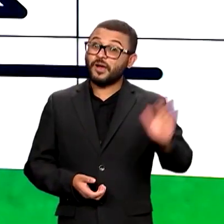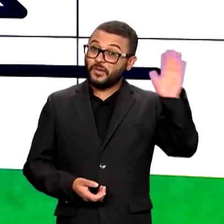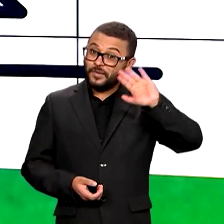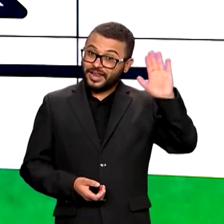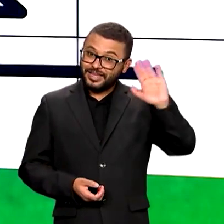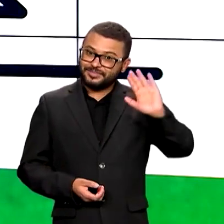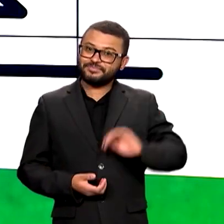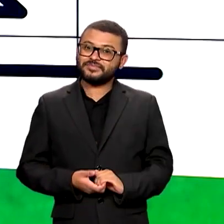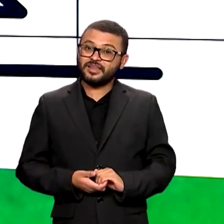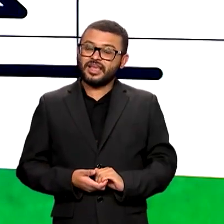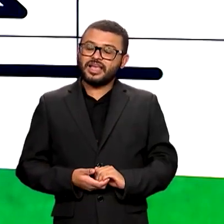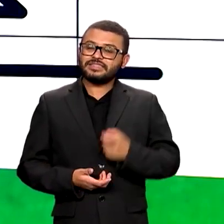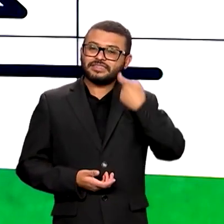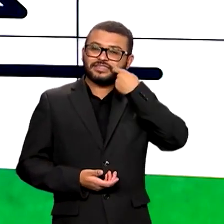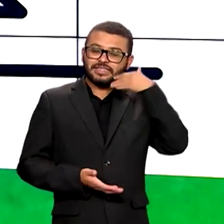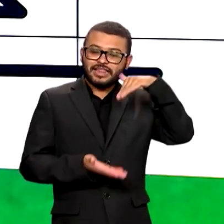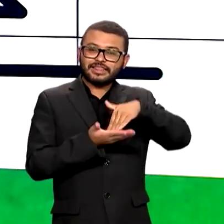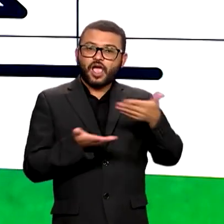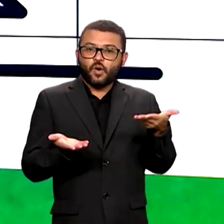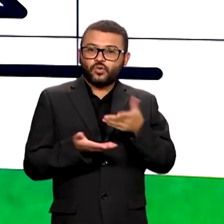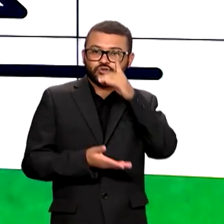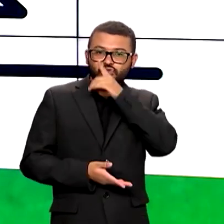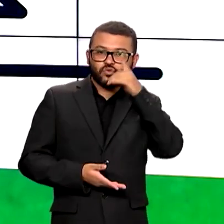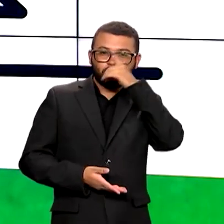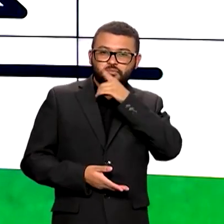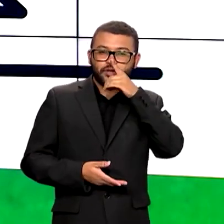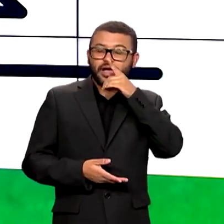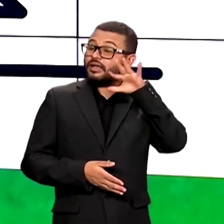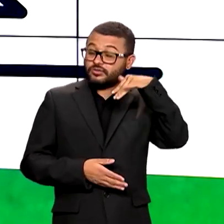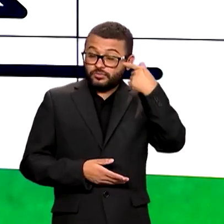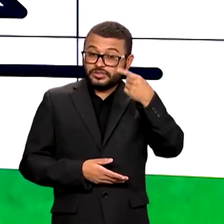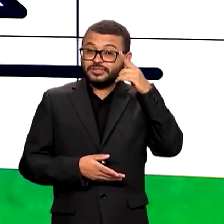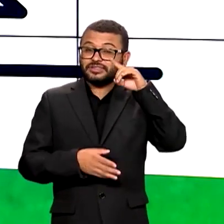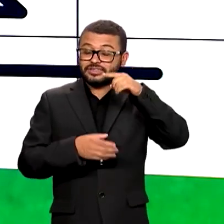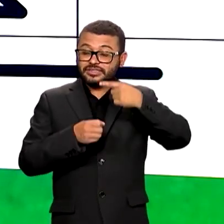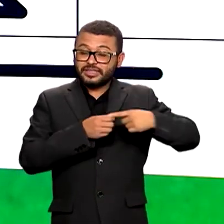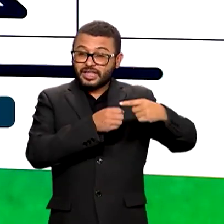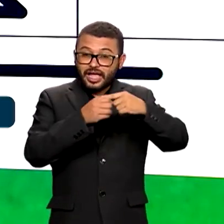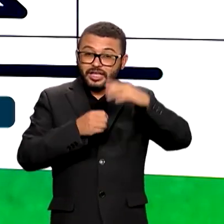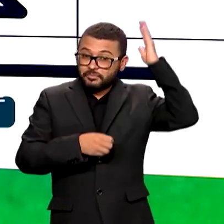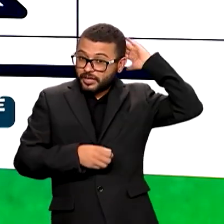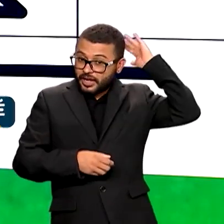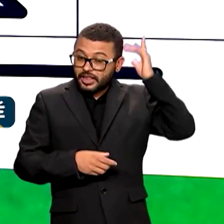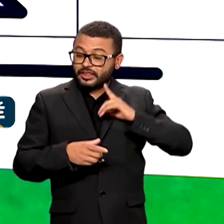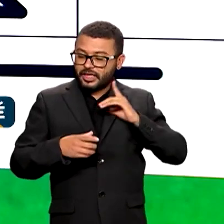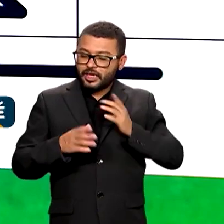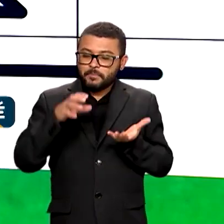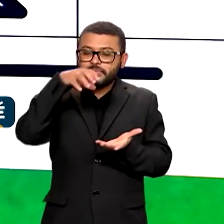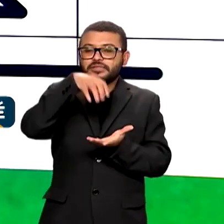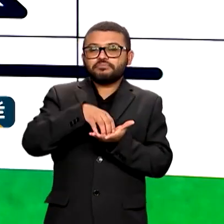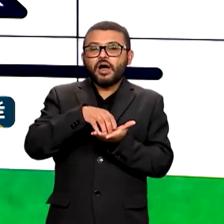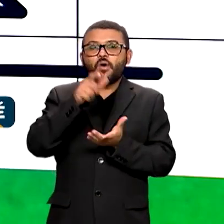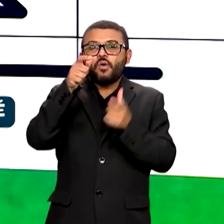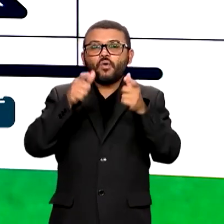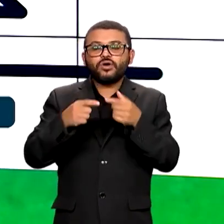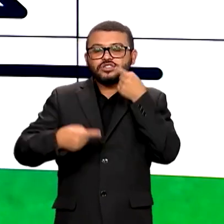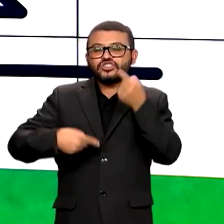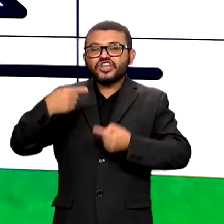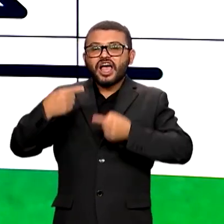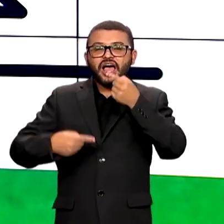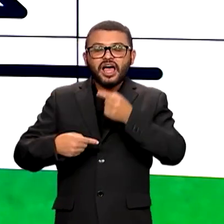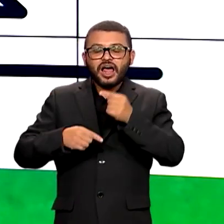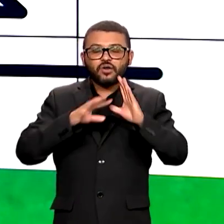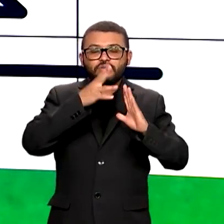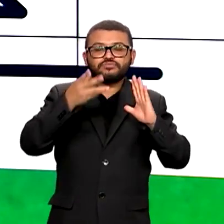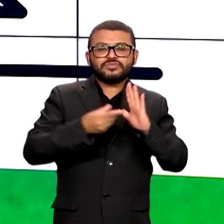Olá. De sexta a domingo, a cidade de Belém, no Pará, é a sede dos Diálogos Amazônicos, evento que reúne governo,